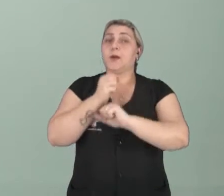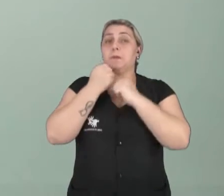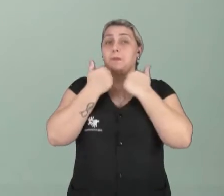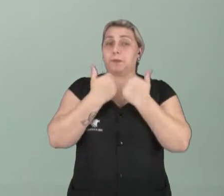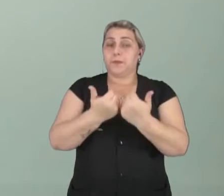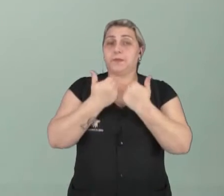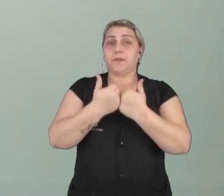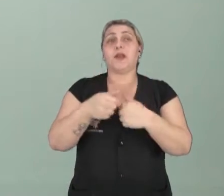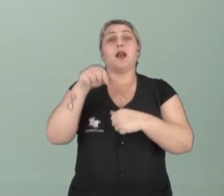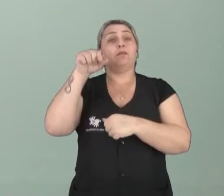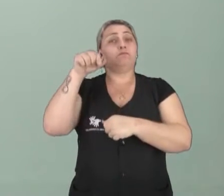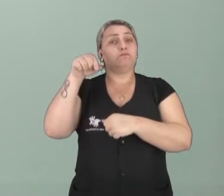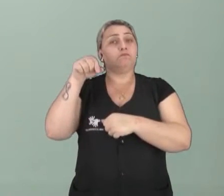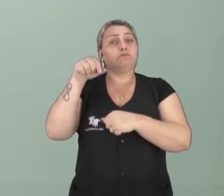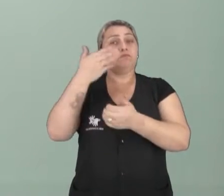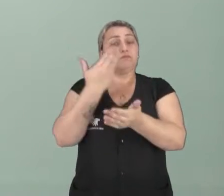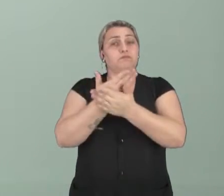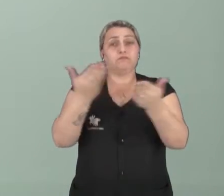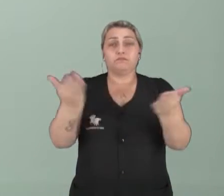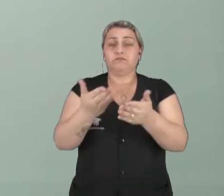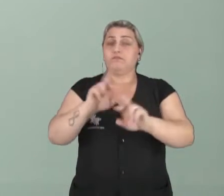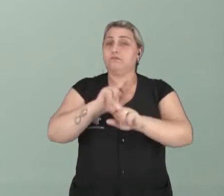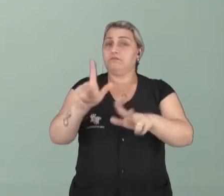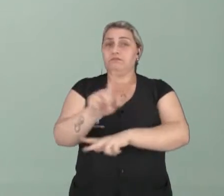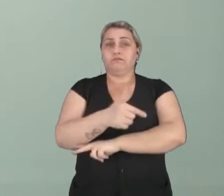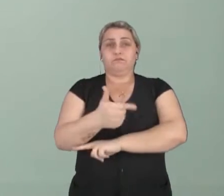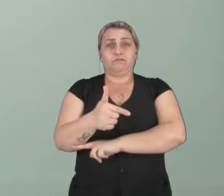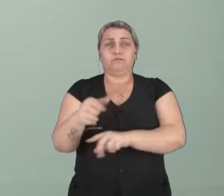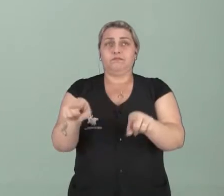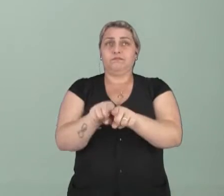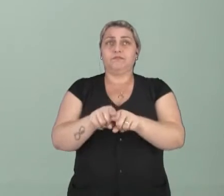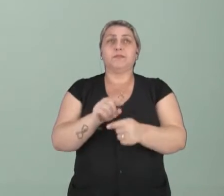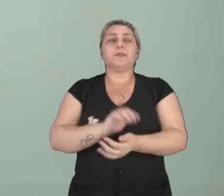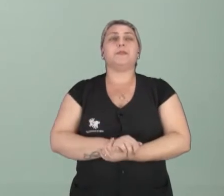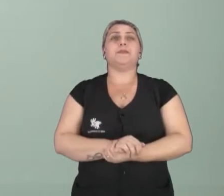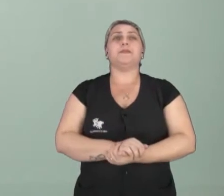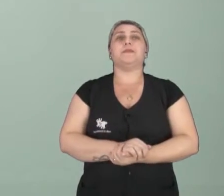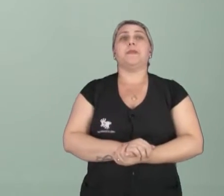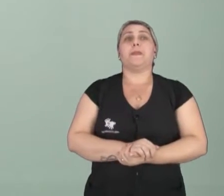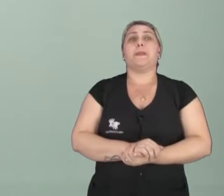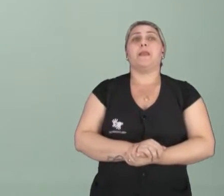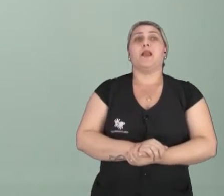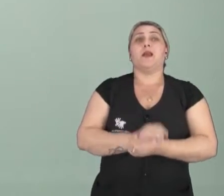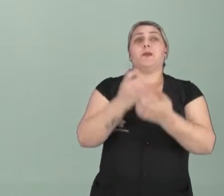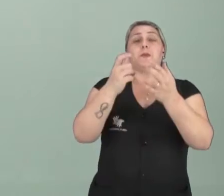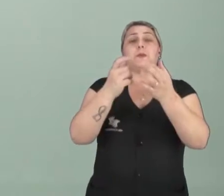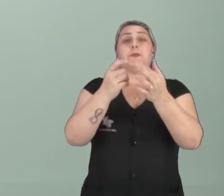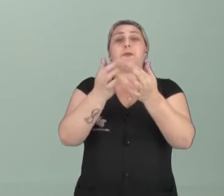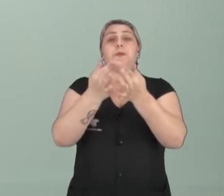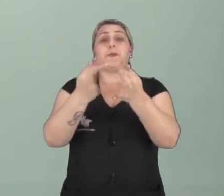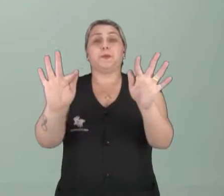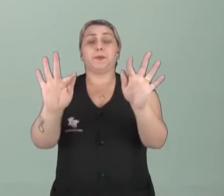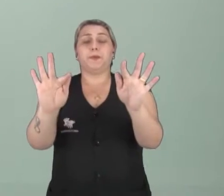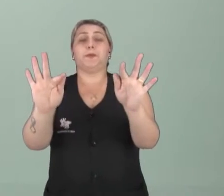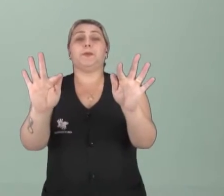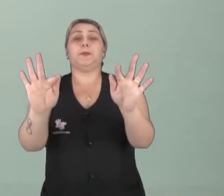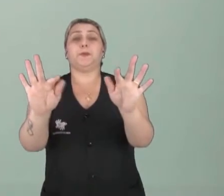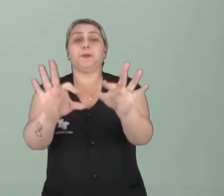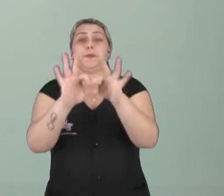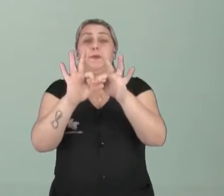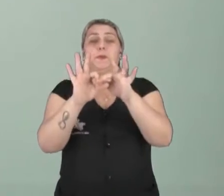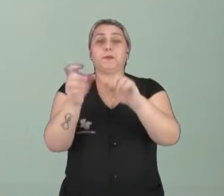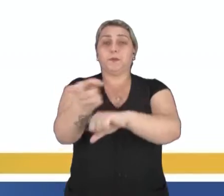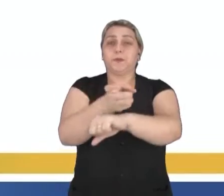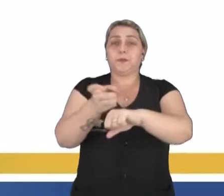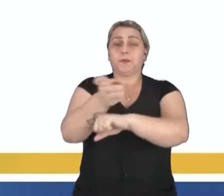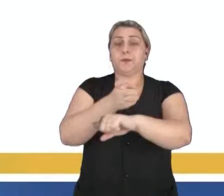bom E aqui também não vai ser diferente vamos lá bom então as orações subordinadas adjetivas